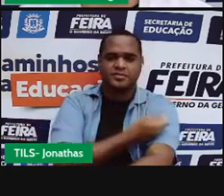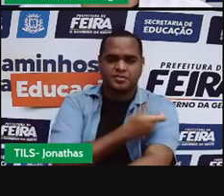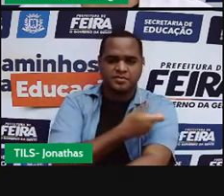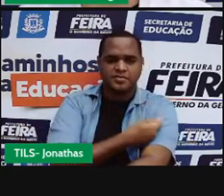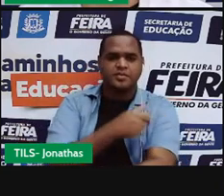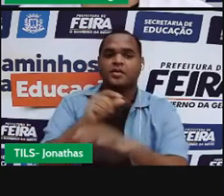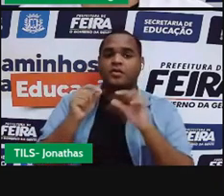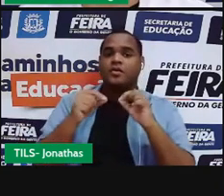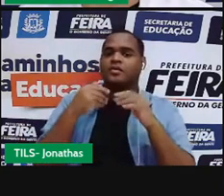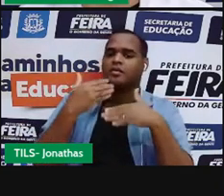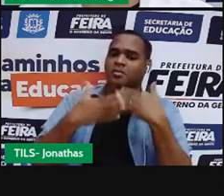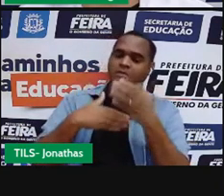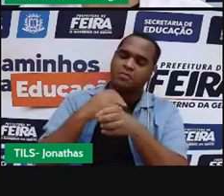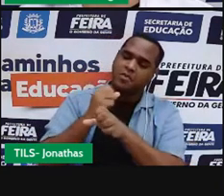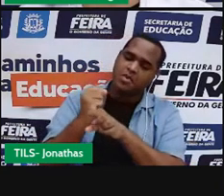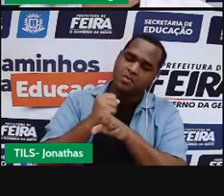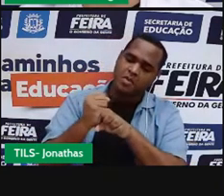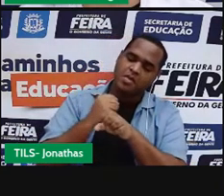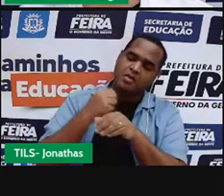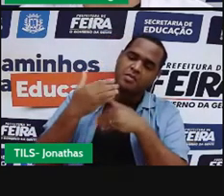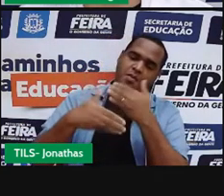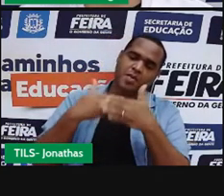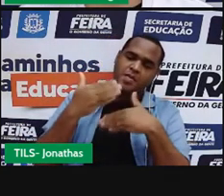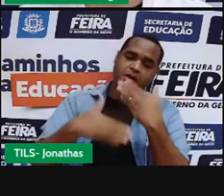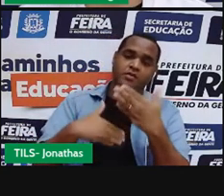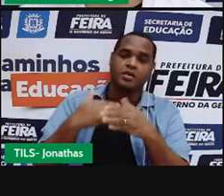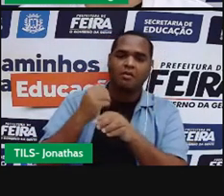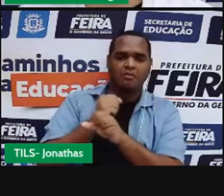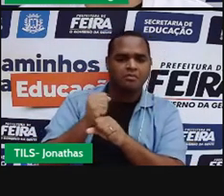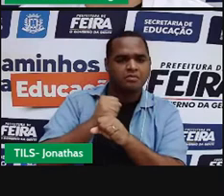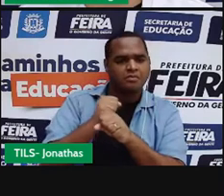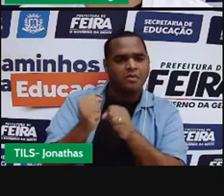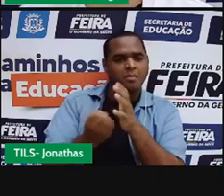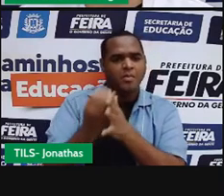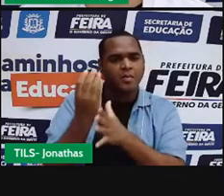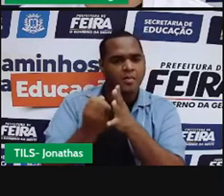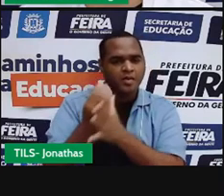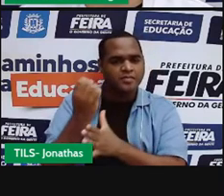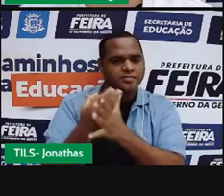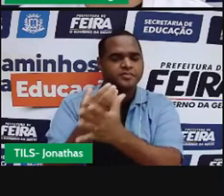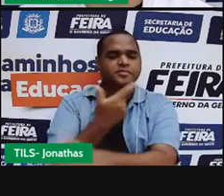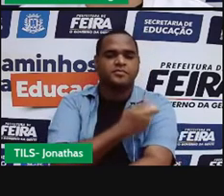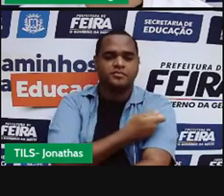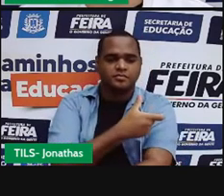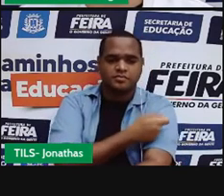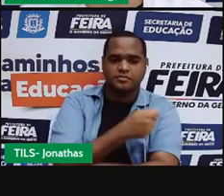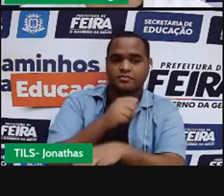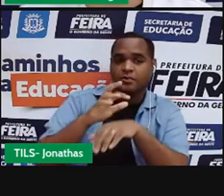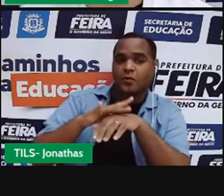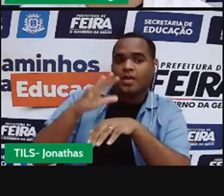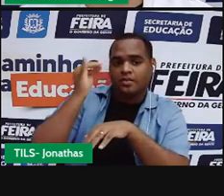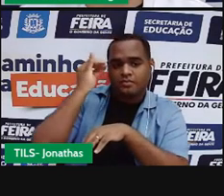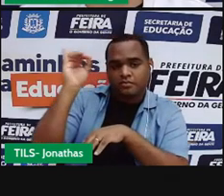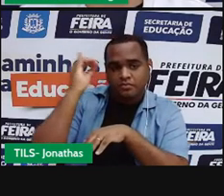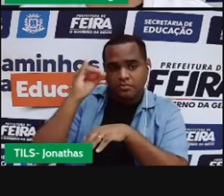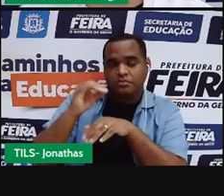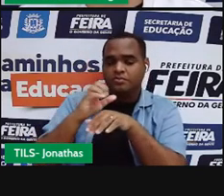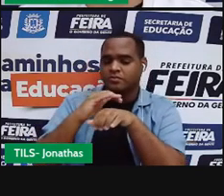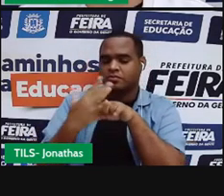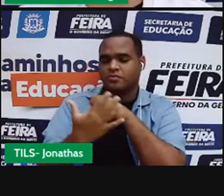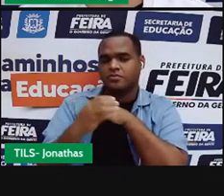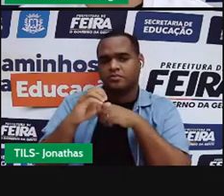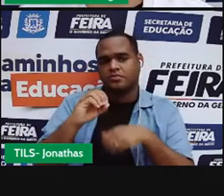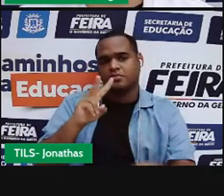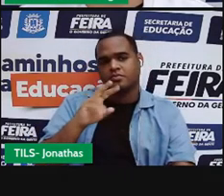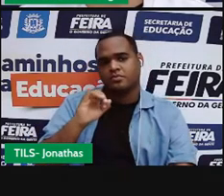demorou muitos anos para várias vacinas serem fabricadas aí para várias doenças. No caso da Covid, a gente conseguiu num